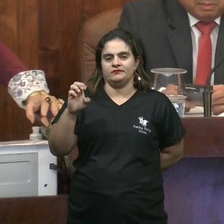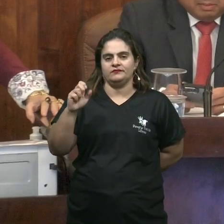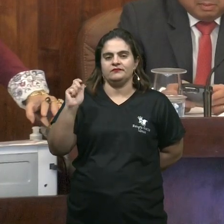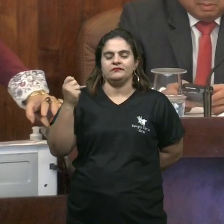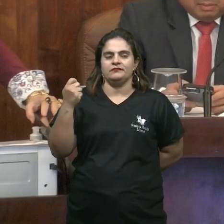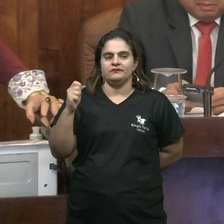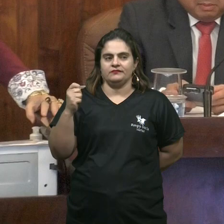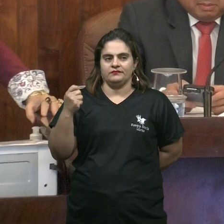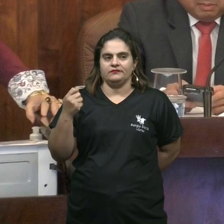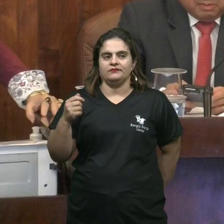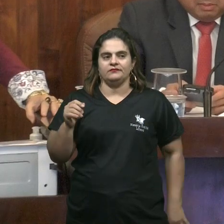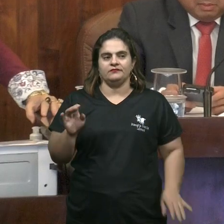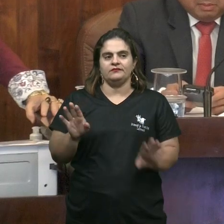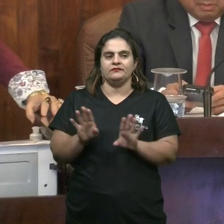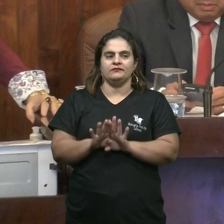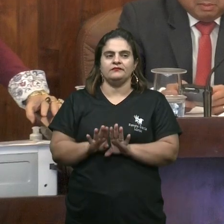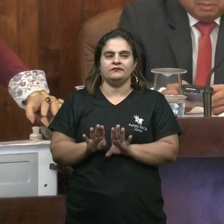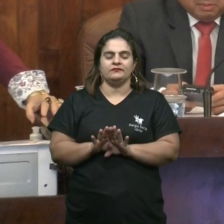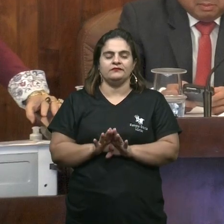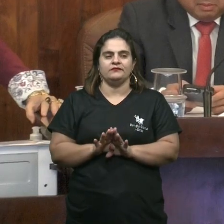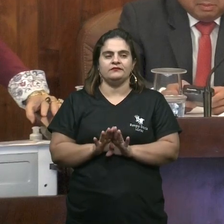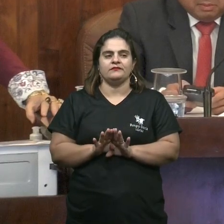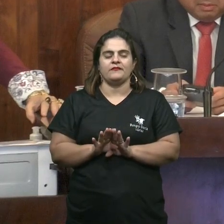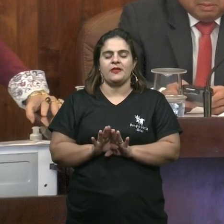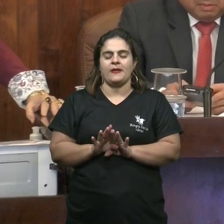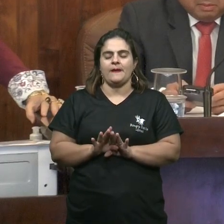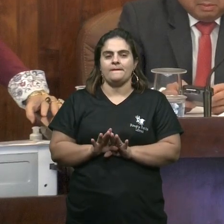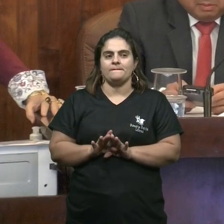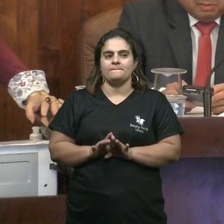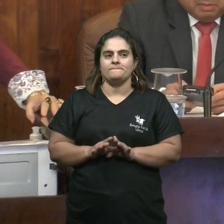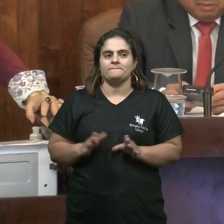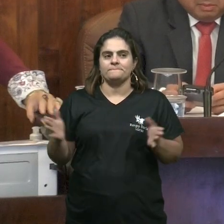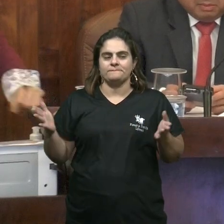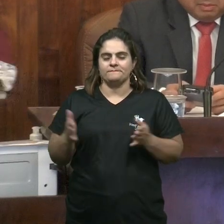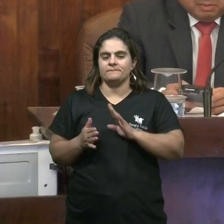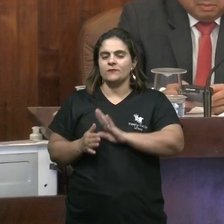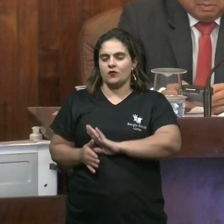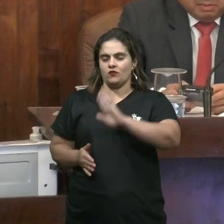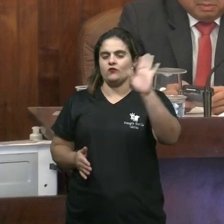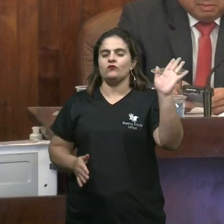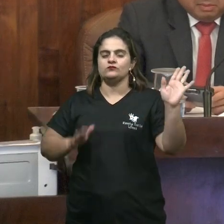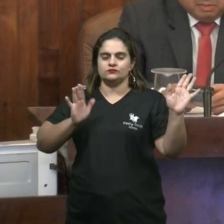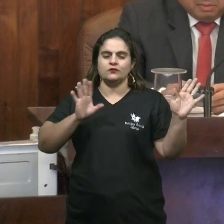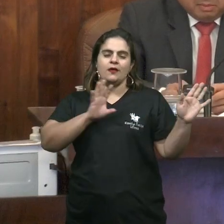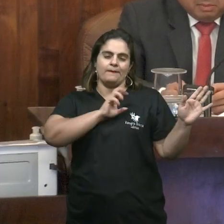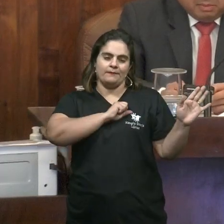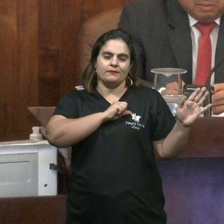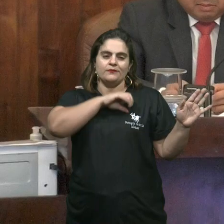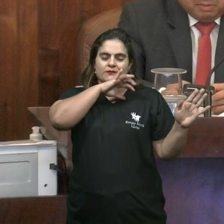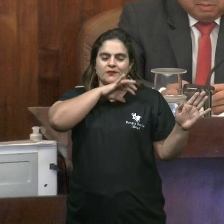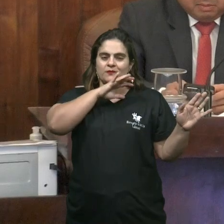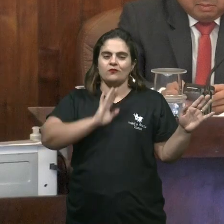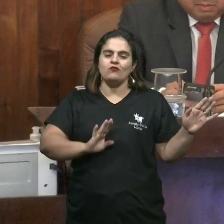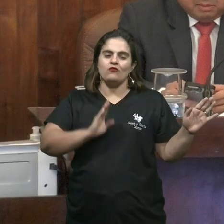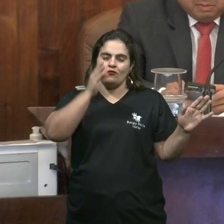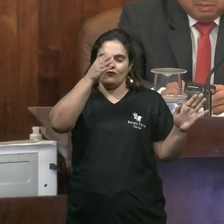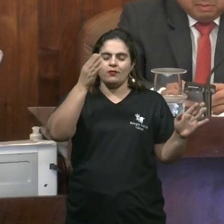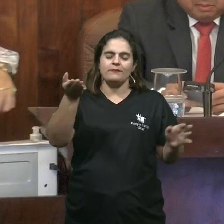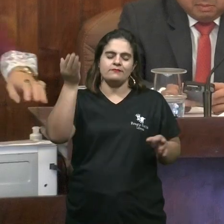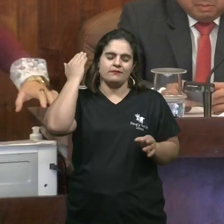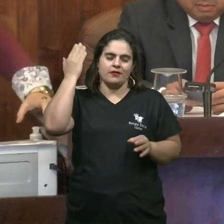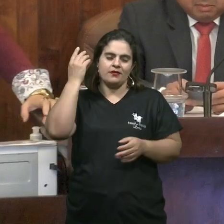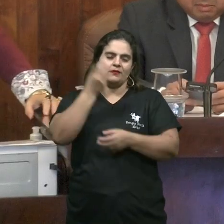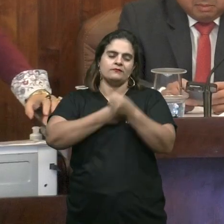da ONG Amor Animal, e que eu estive lá o ano passado, né, Jaqueline, conhecendo o trabalho